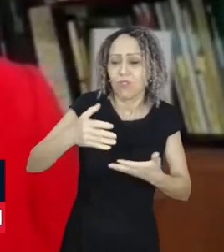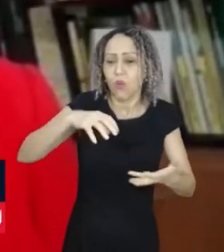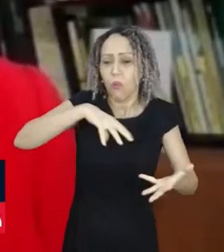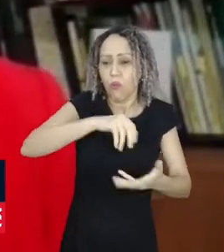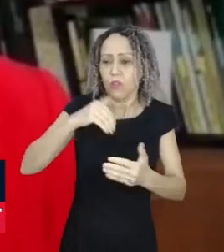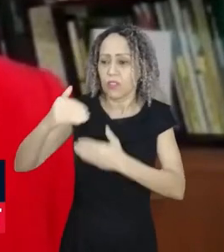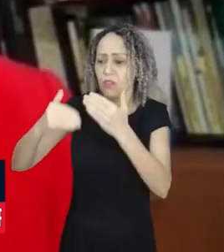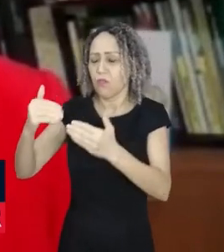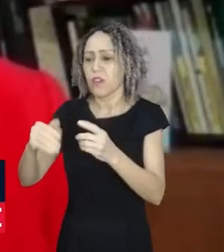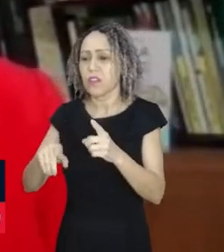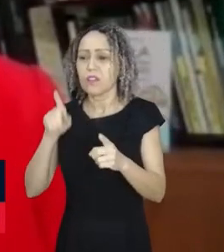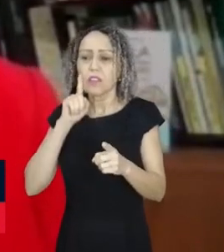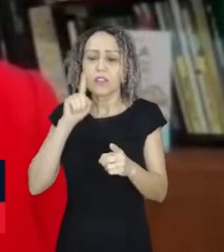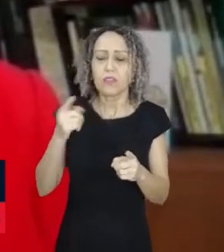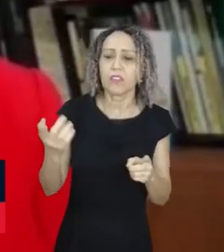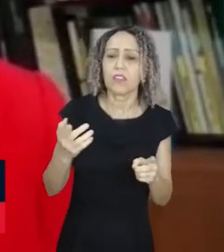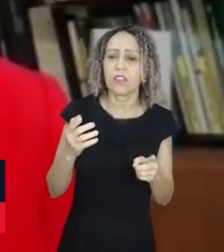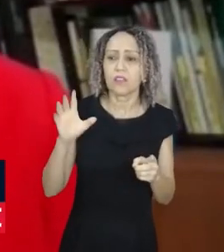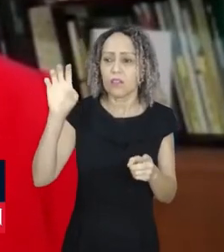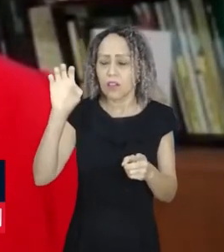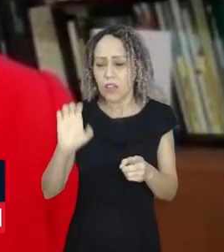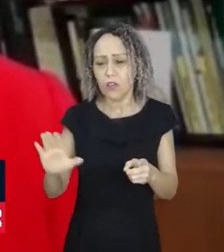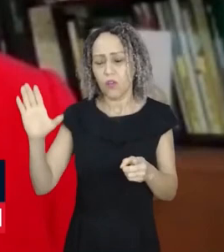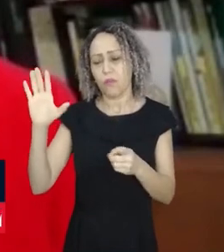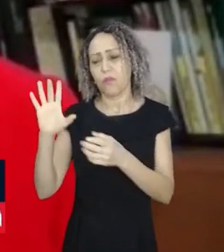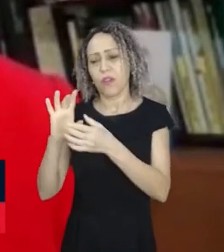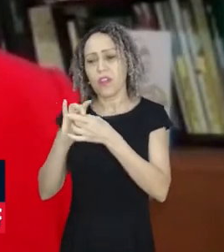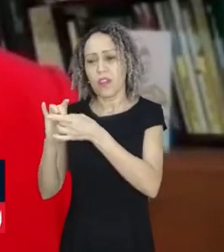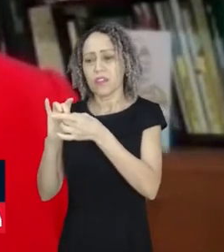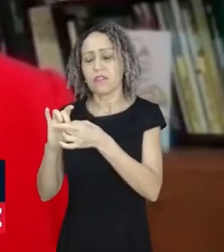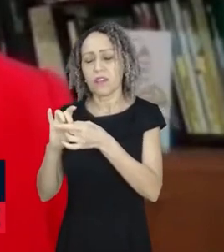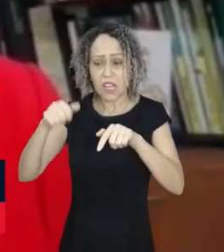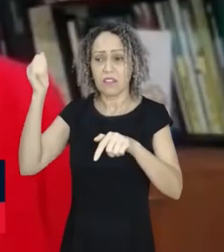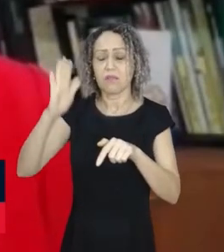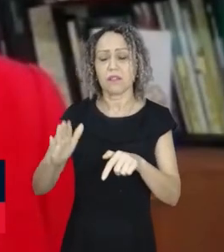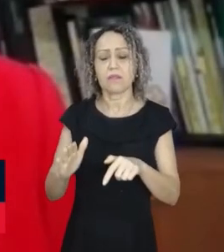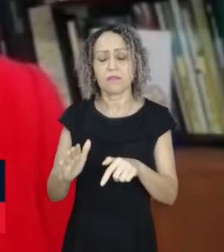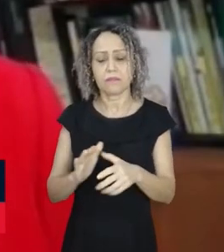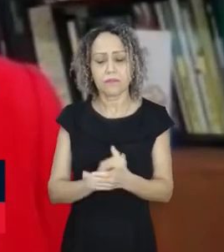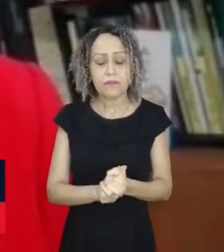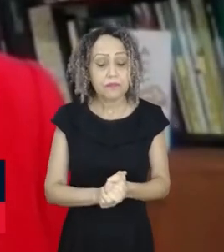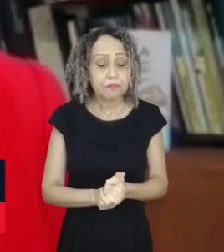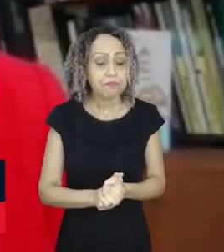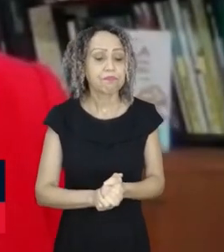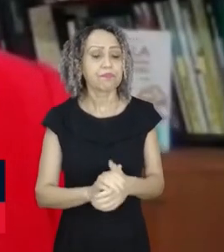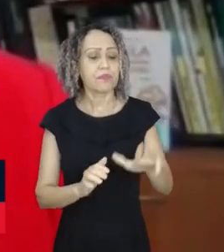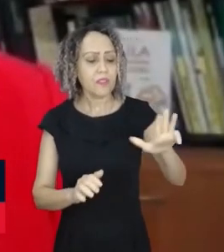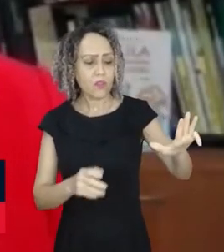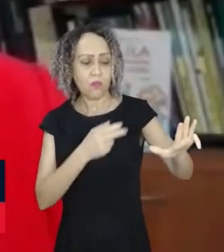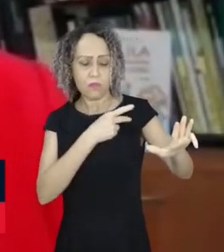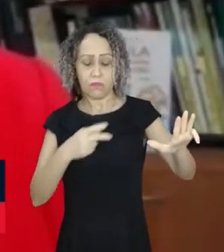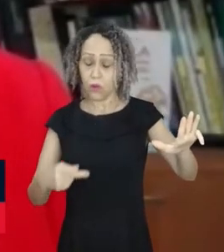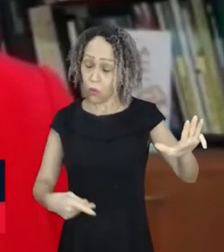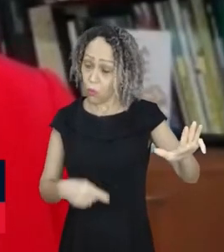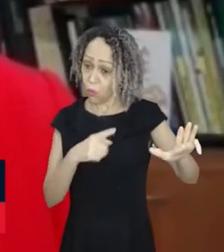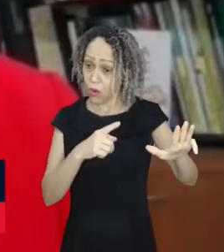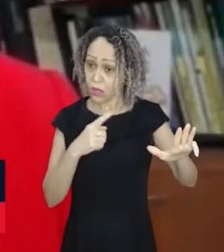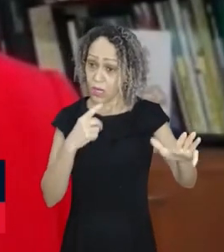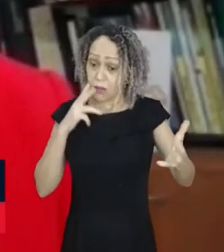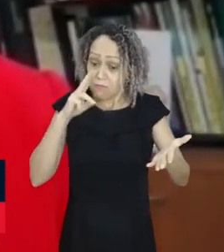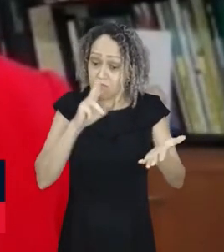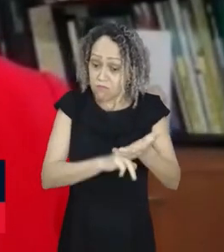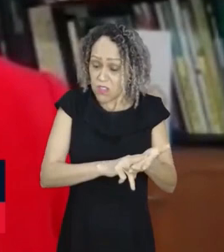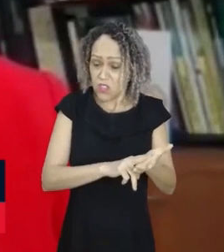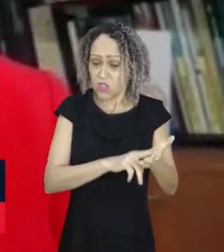Unidos, com a União Europeia, que também são parceiros do Brasil. O presidente Lula, ao assumir o governo e recolocar